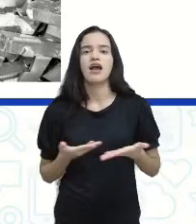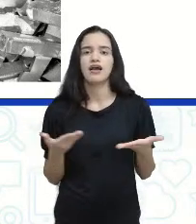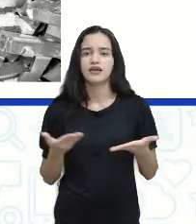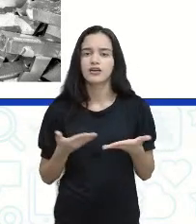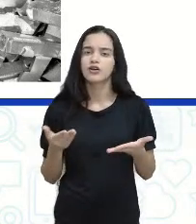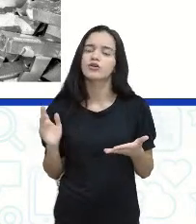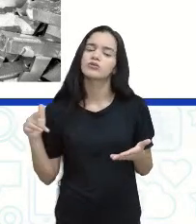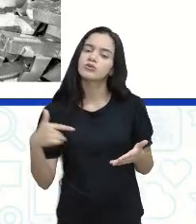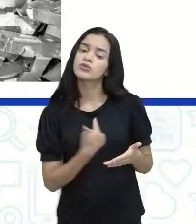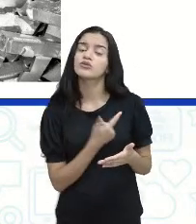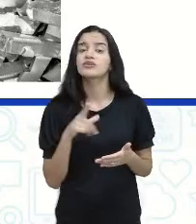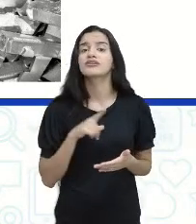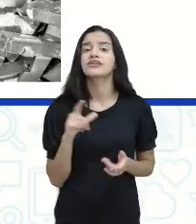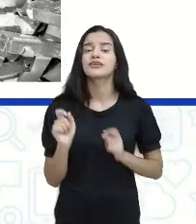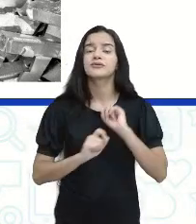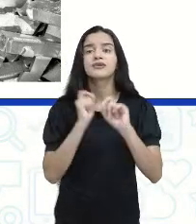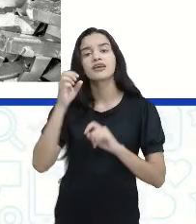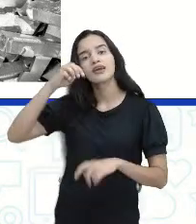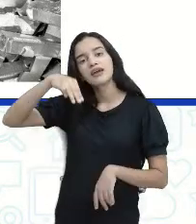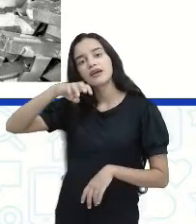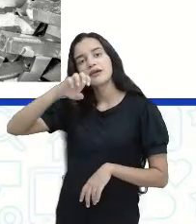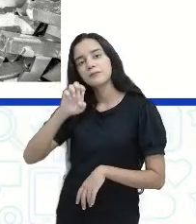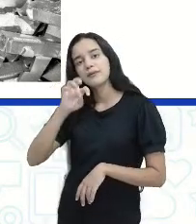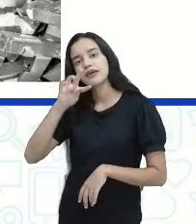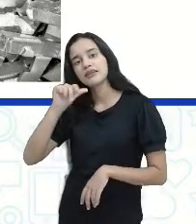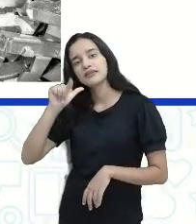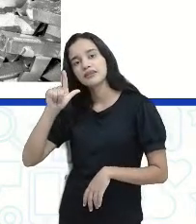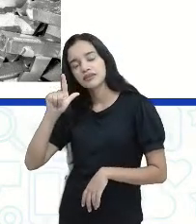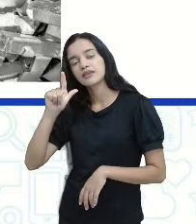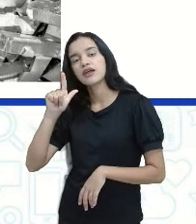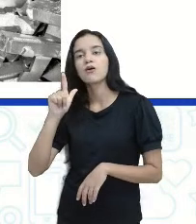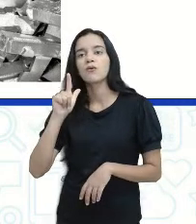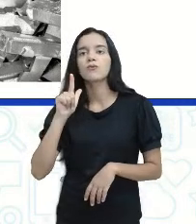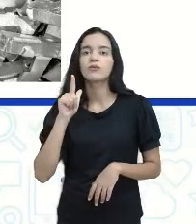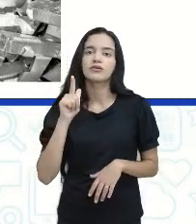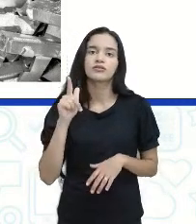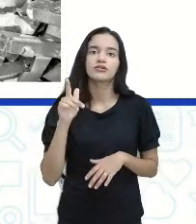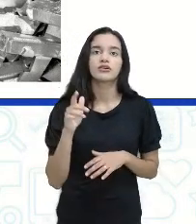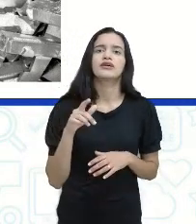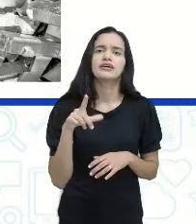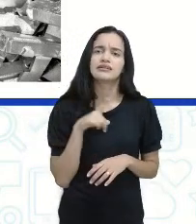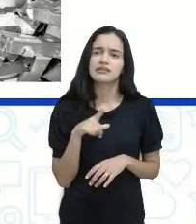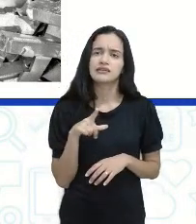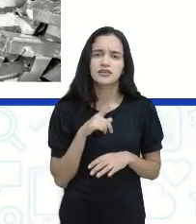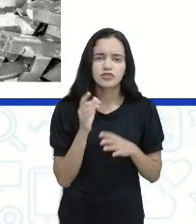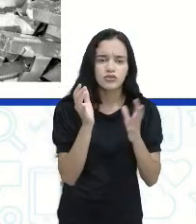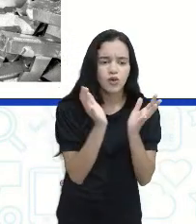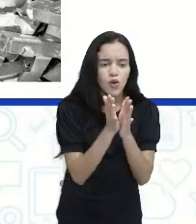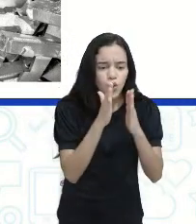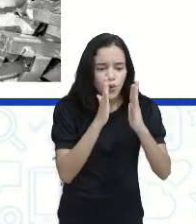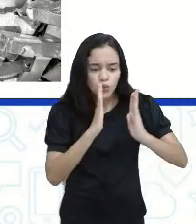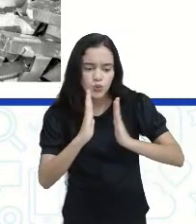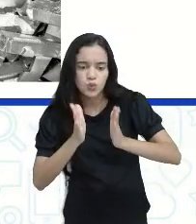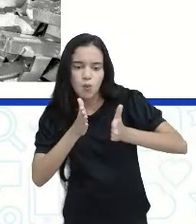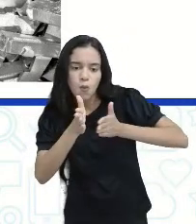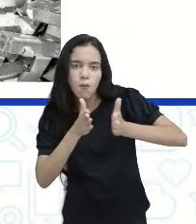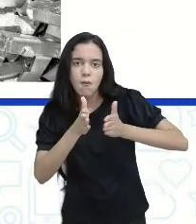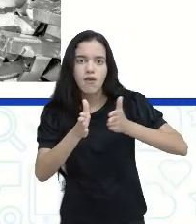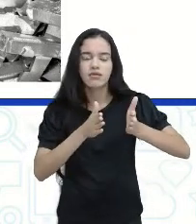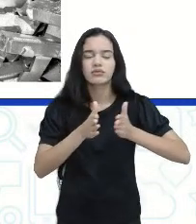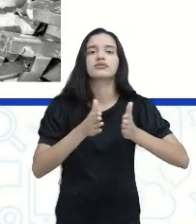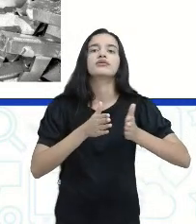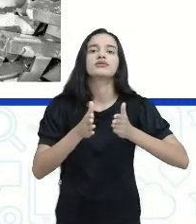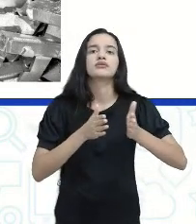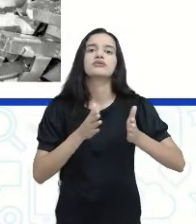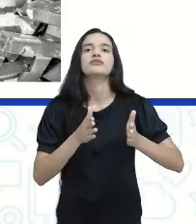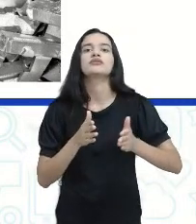o que a gente tem? Metais, mas metais de transição. Olha aí, tá bem no meio, né? Depois das duas primeiras